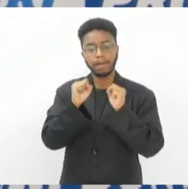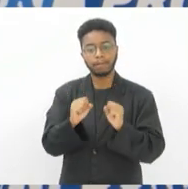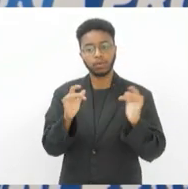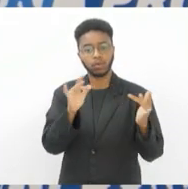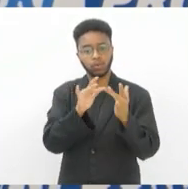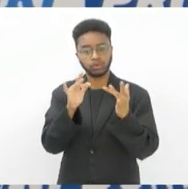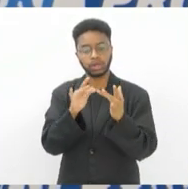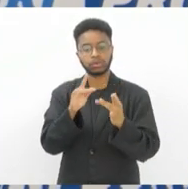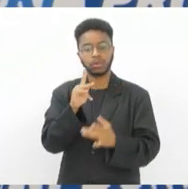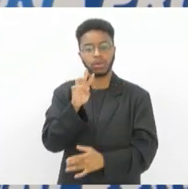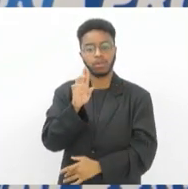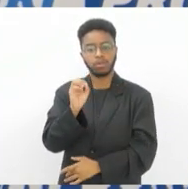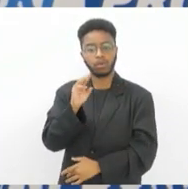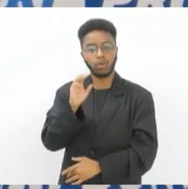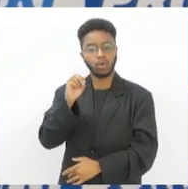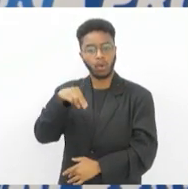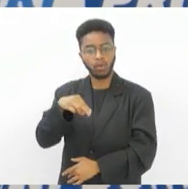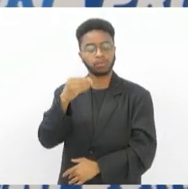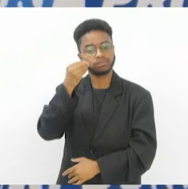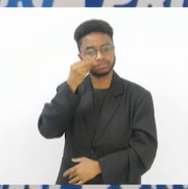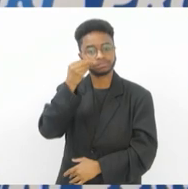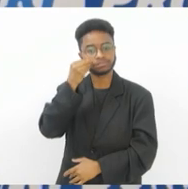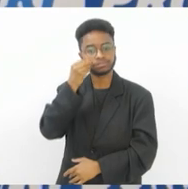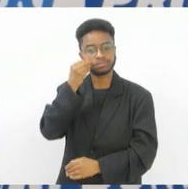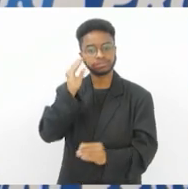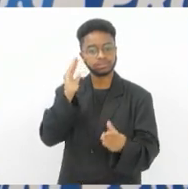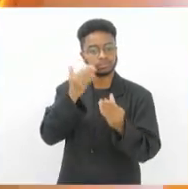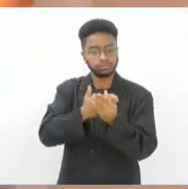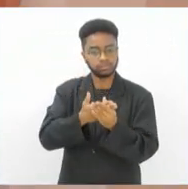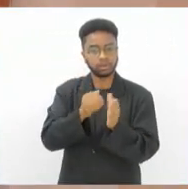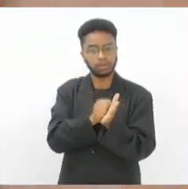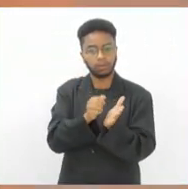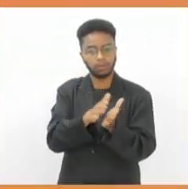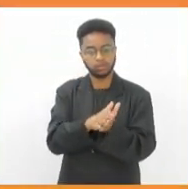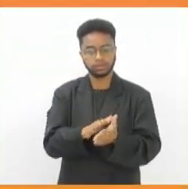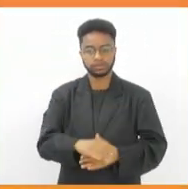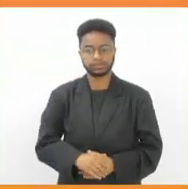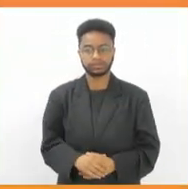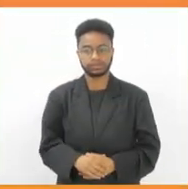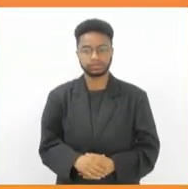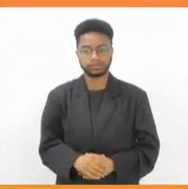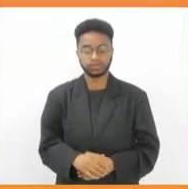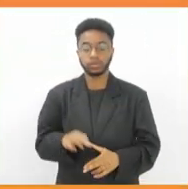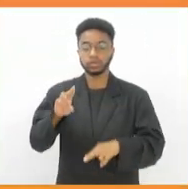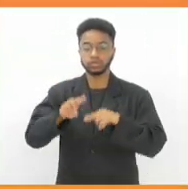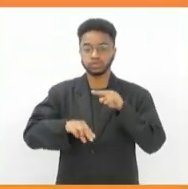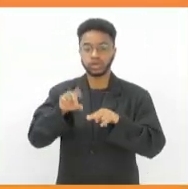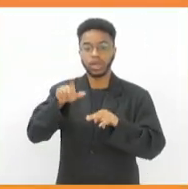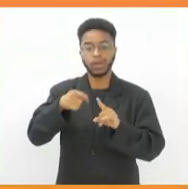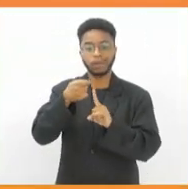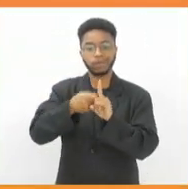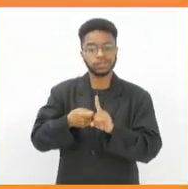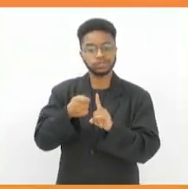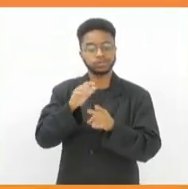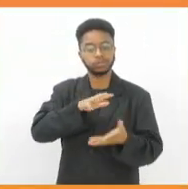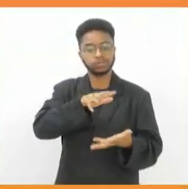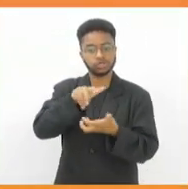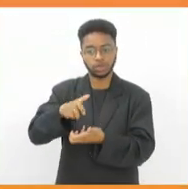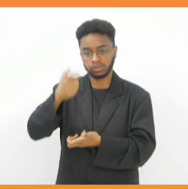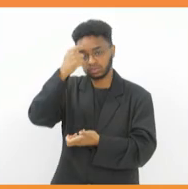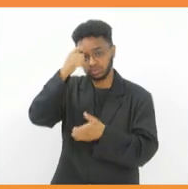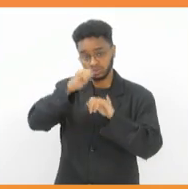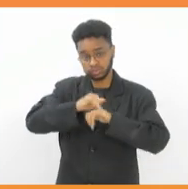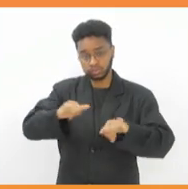com o PROCON para que seja possível a execução dessa multa. Junho é mês mundial de conscientização sobre